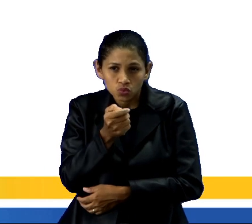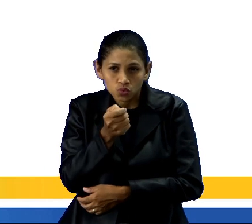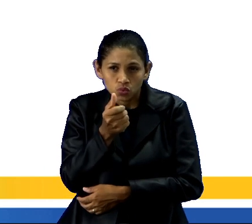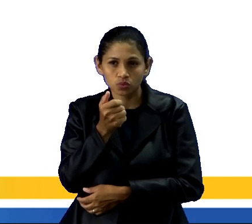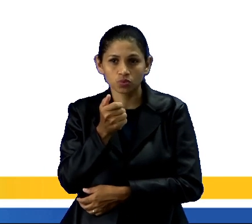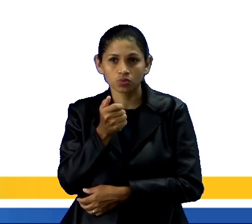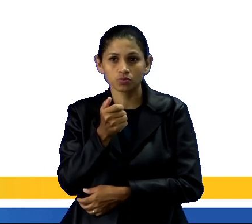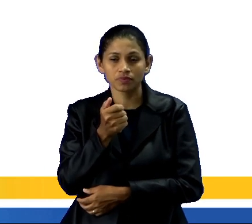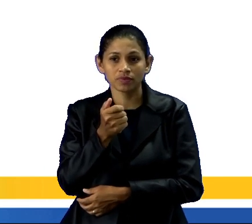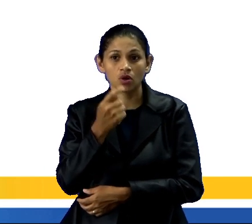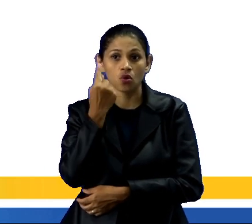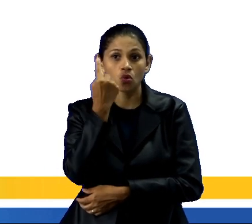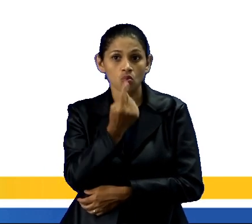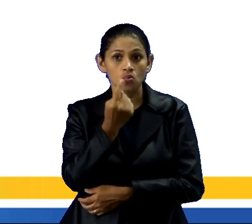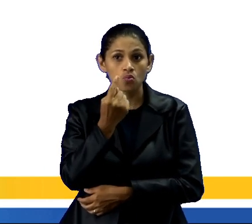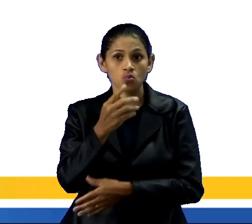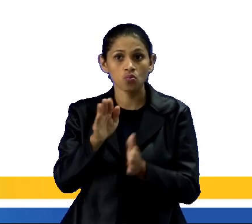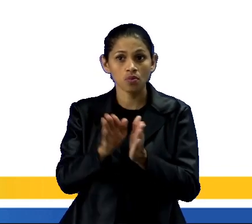de R$